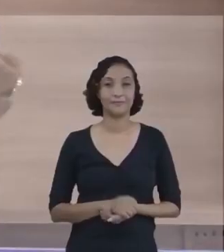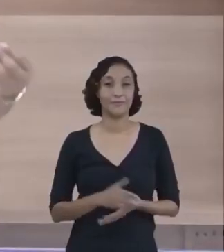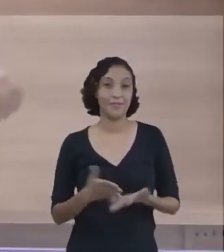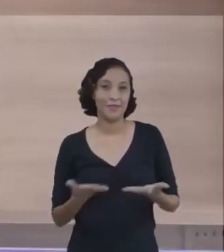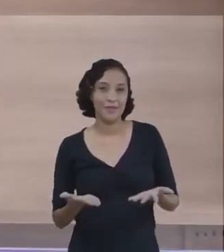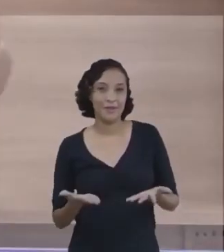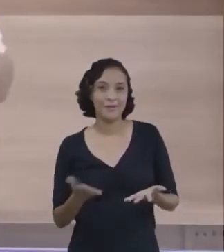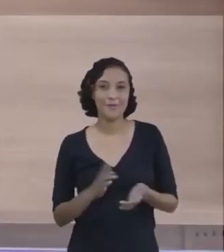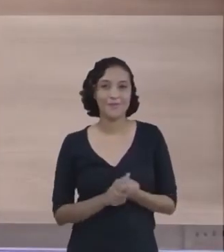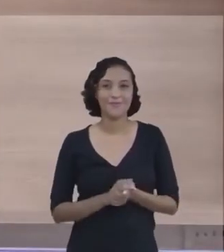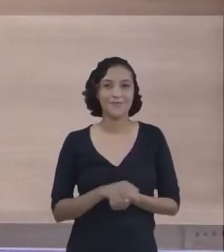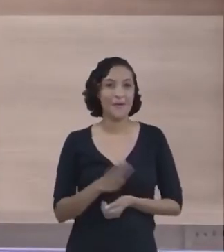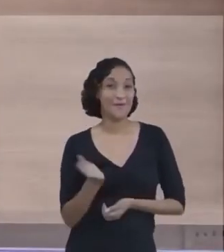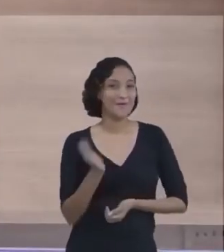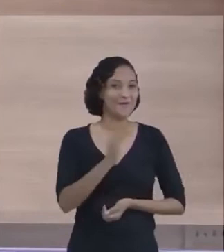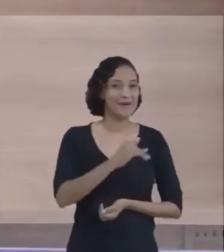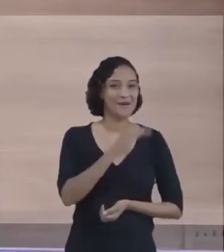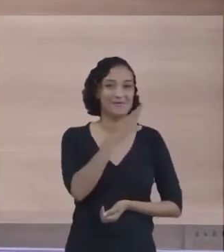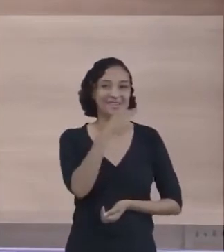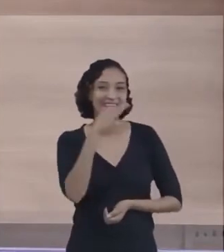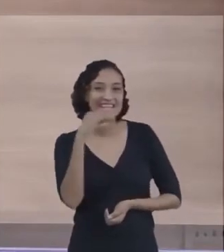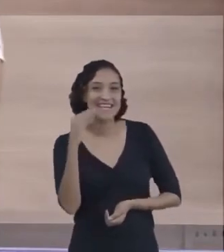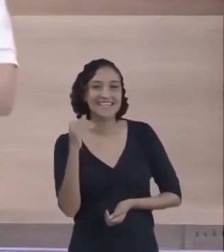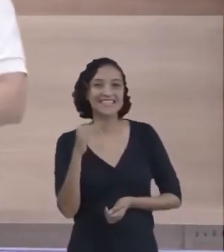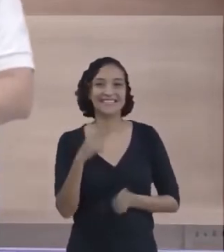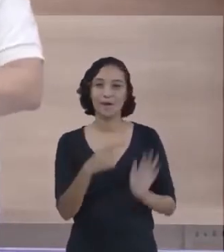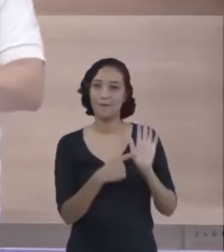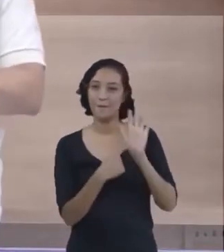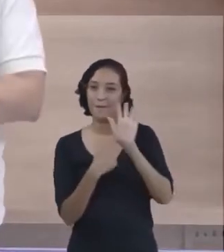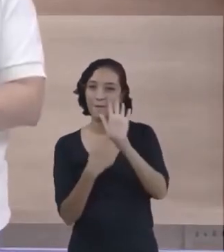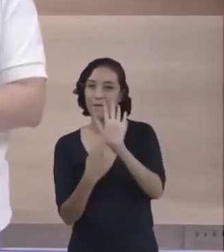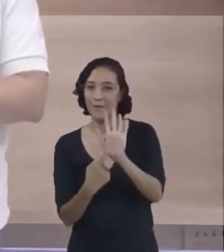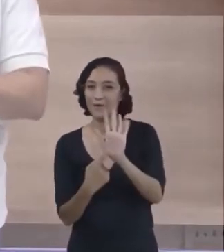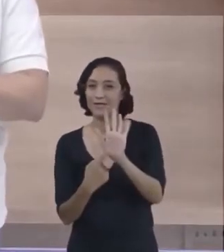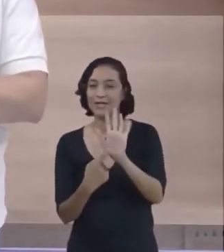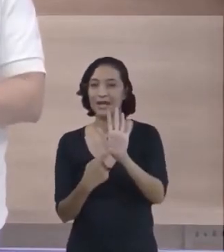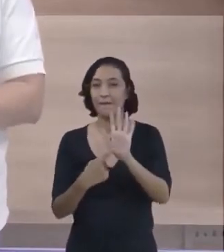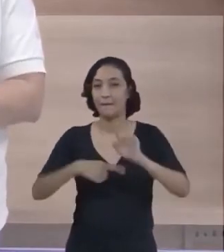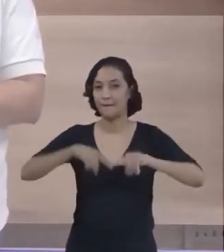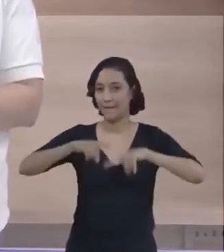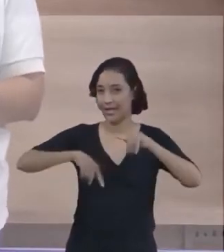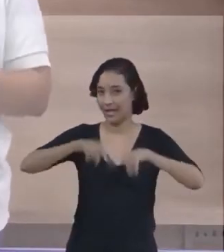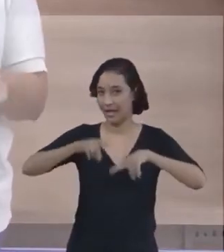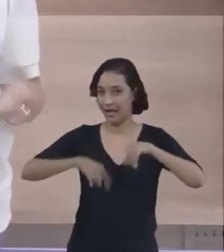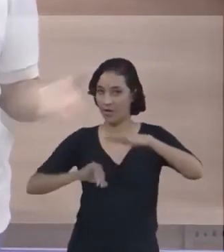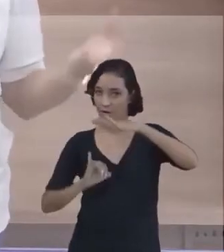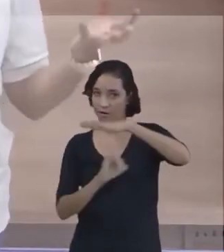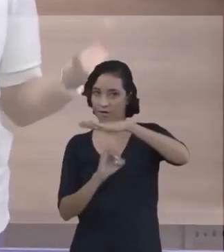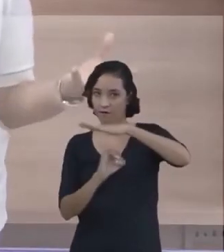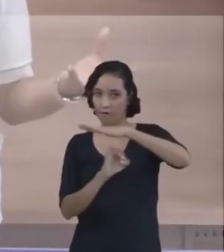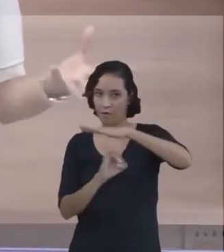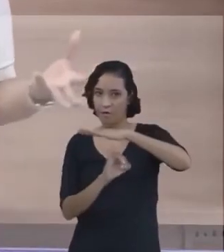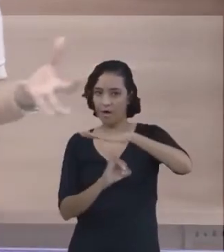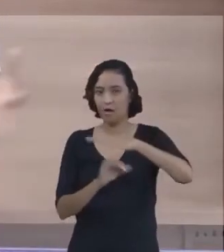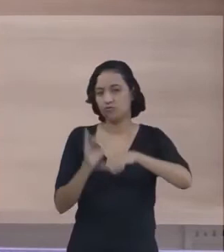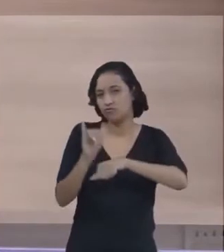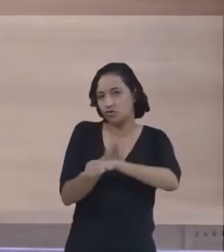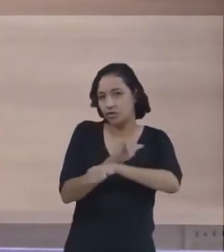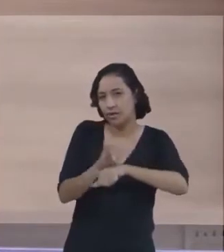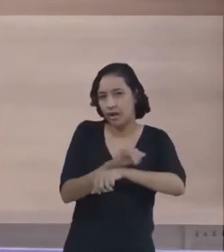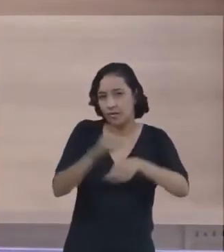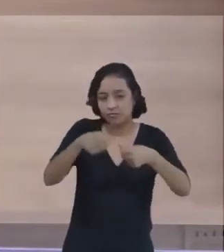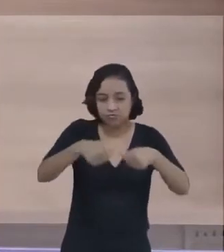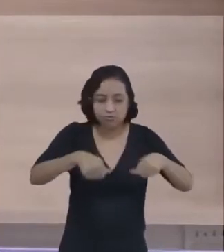Crianças, então, vamos lá. Vamos para os nossos instrumentos de medidas não convencionais. O que nós temos de não convencional?